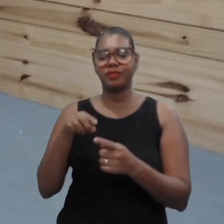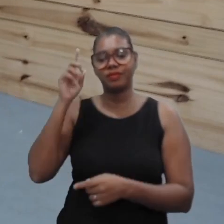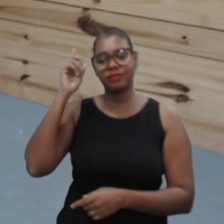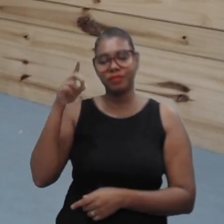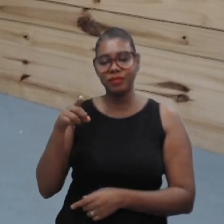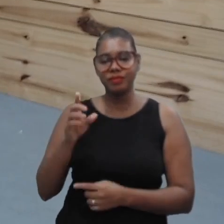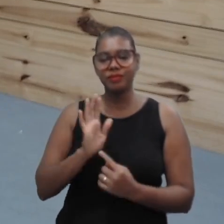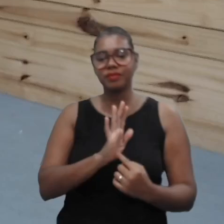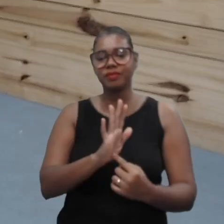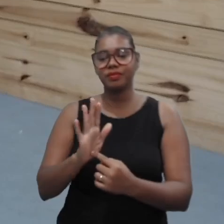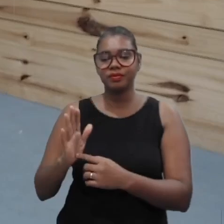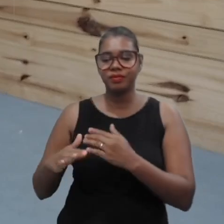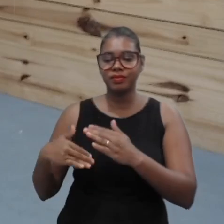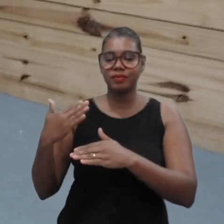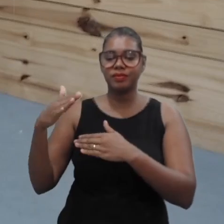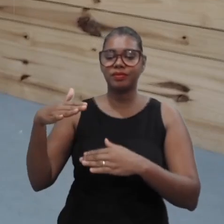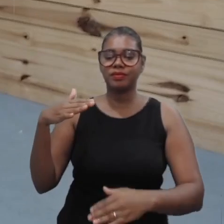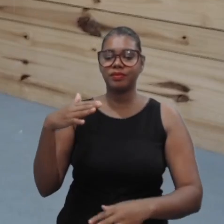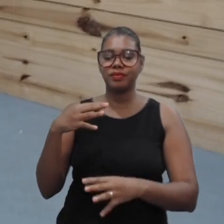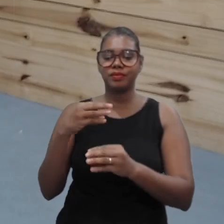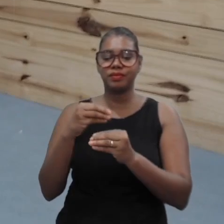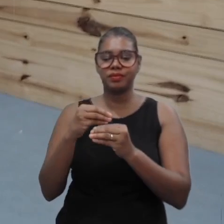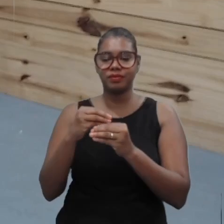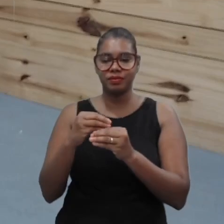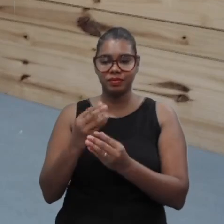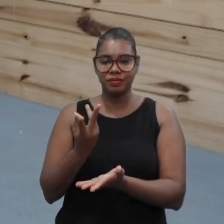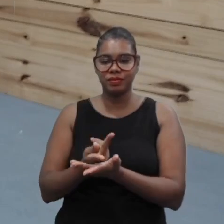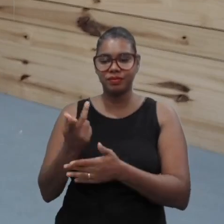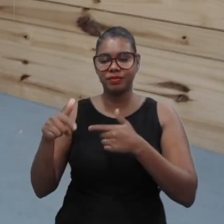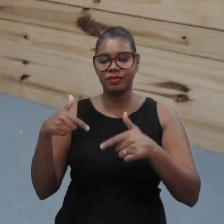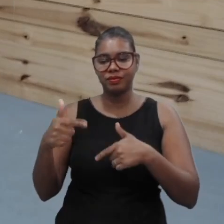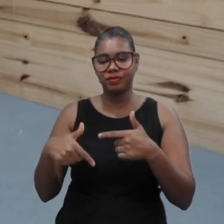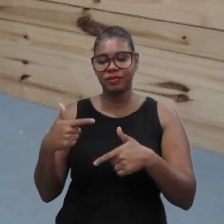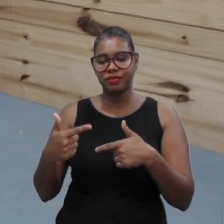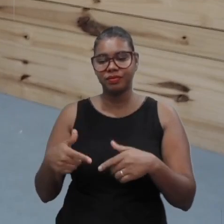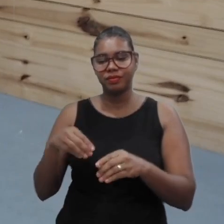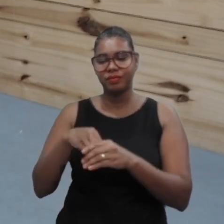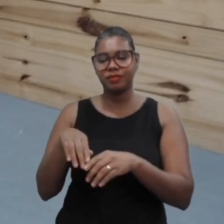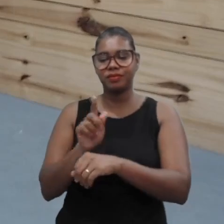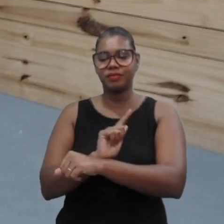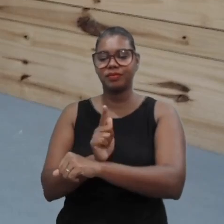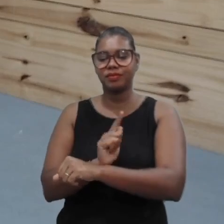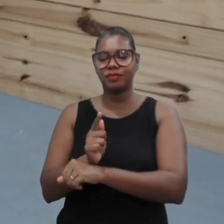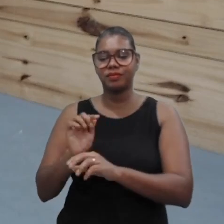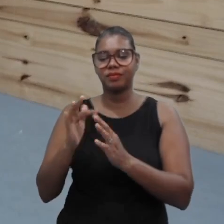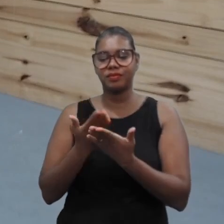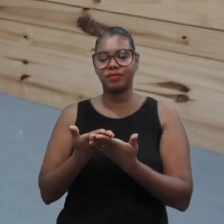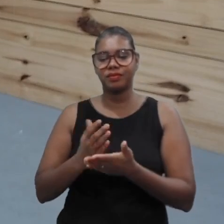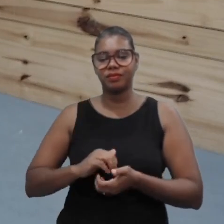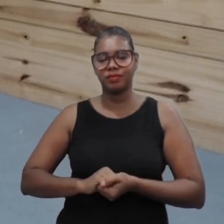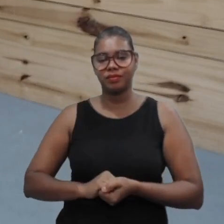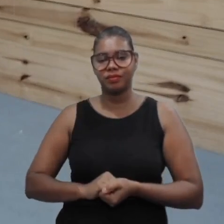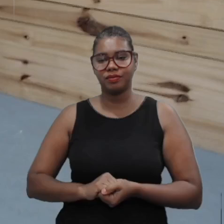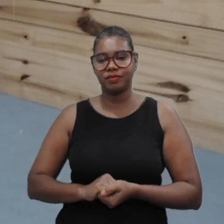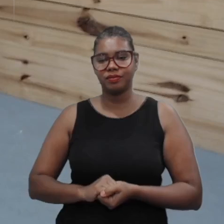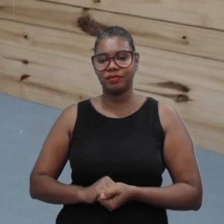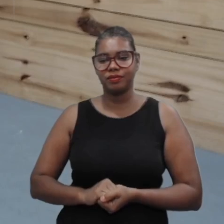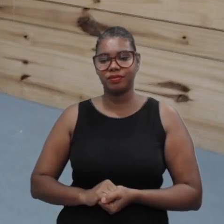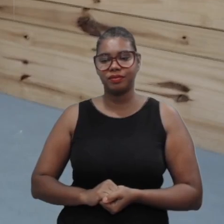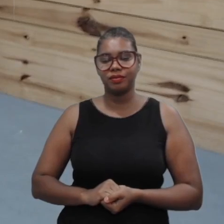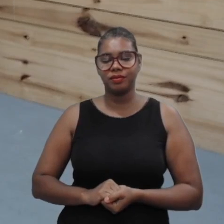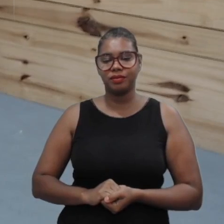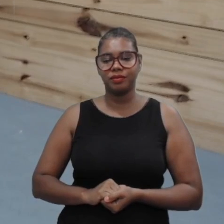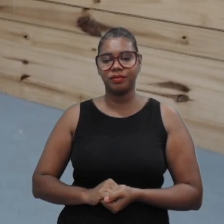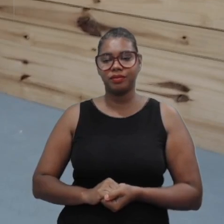subjetivas que vão implicar na ação e no trabalho dentro da gestão. Eu trouxe aqui mais